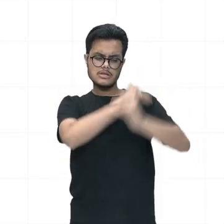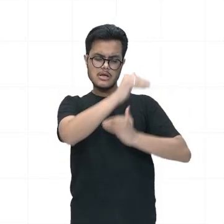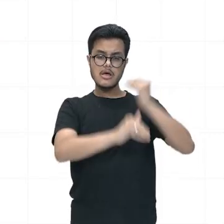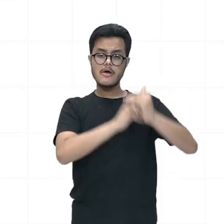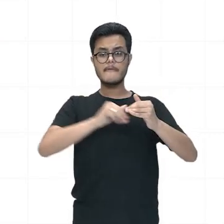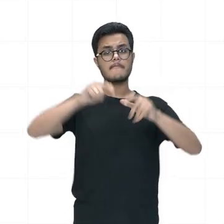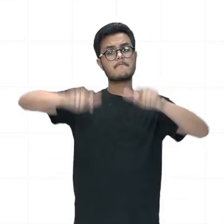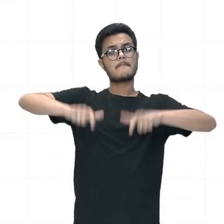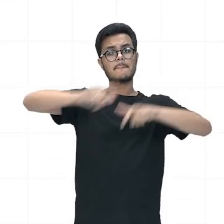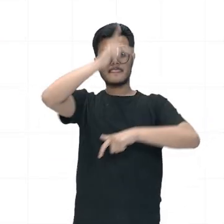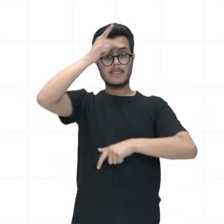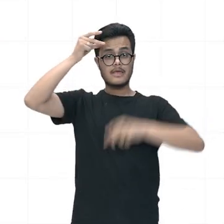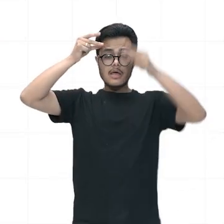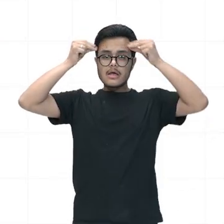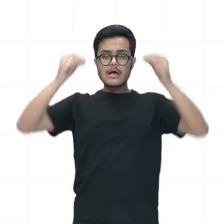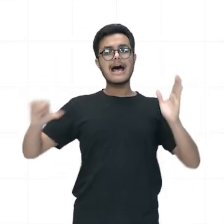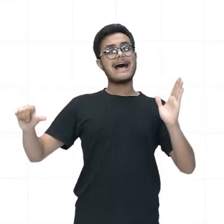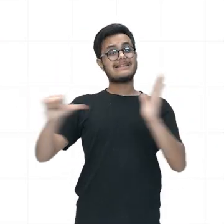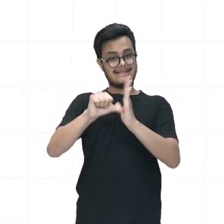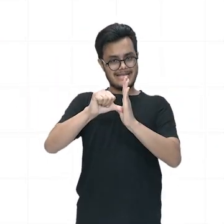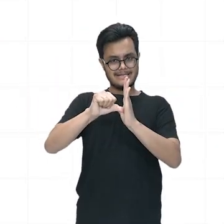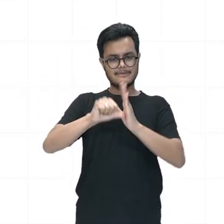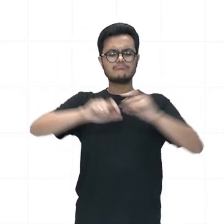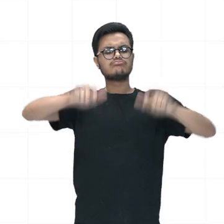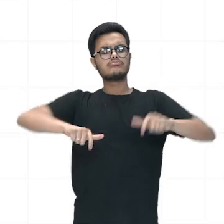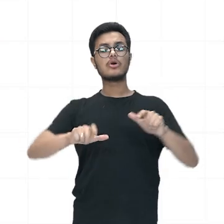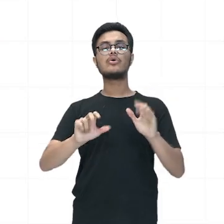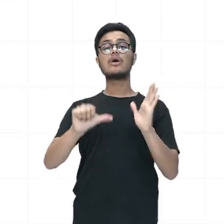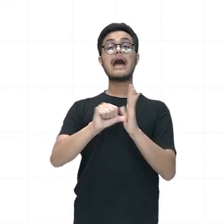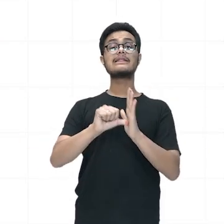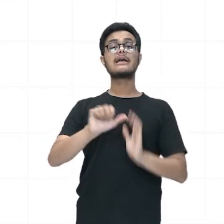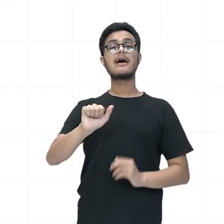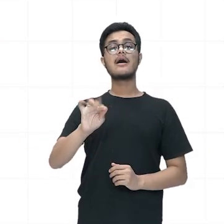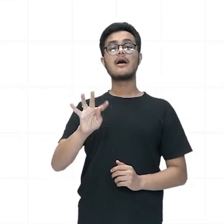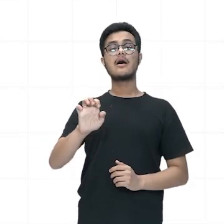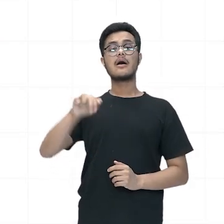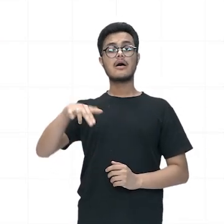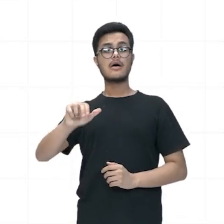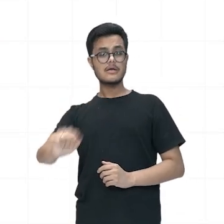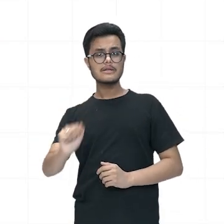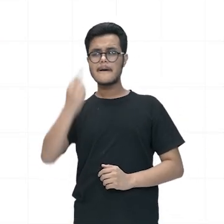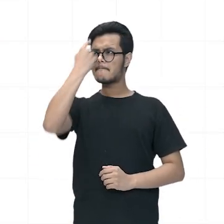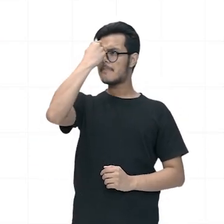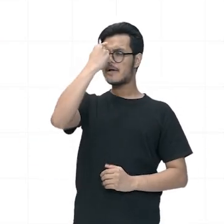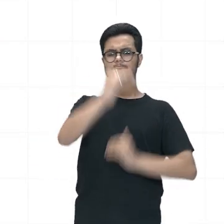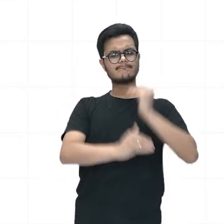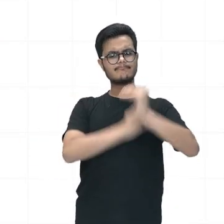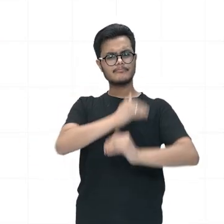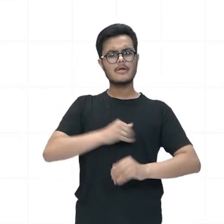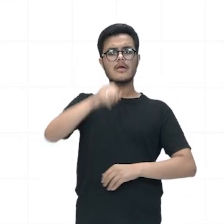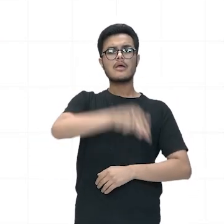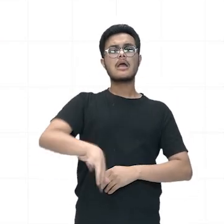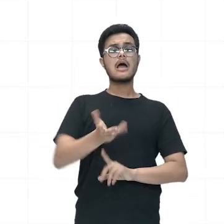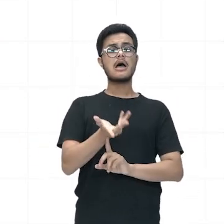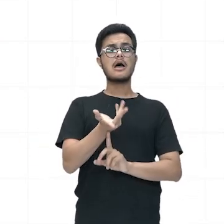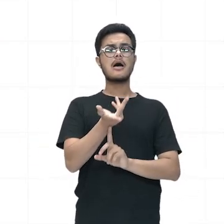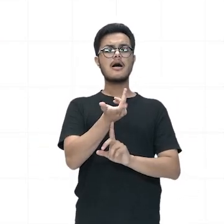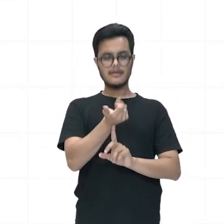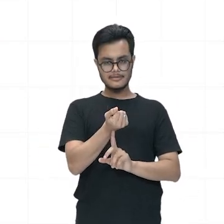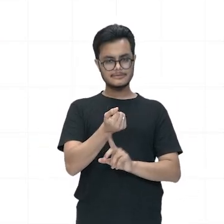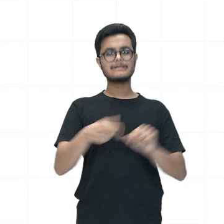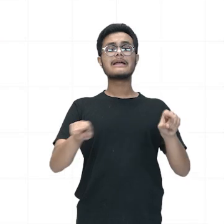na cidade-estado de Atenas. Foi uma época de grande criatividade e desenvolvimento da arte e